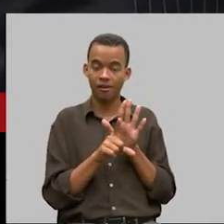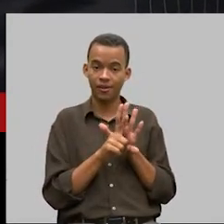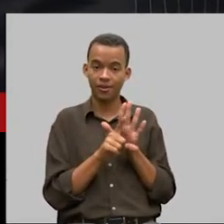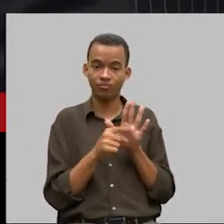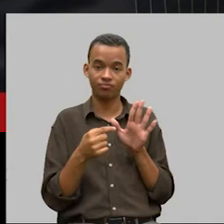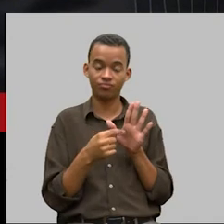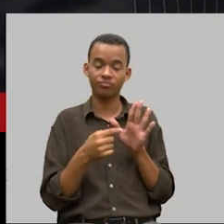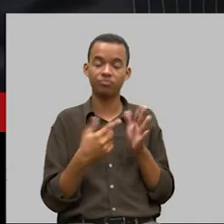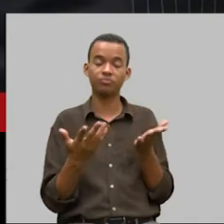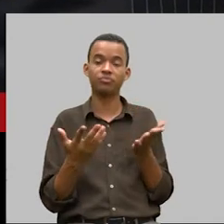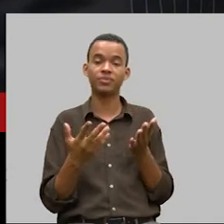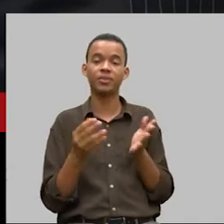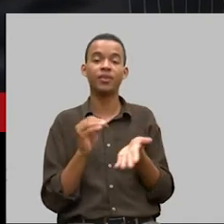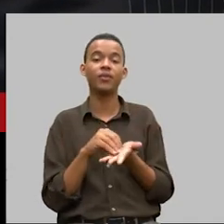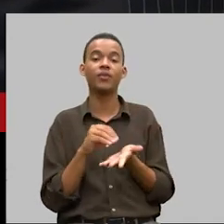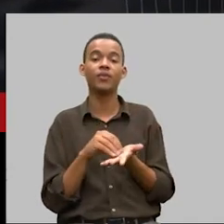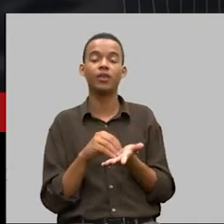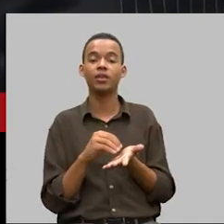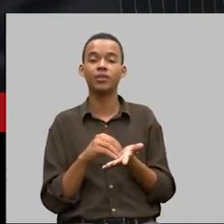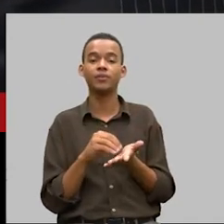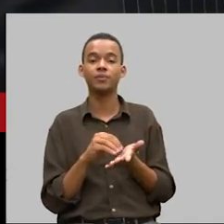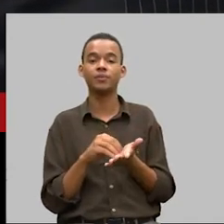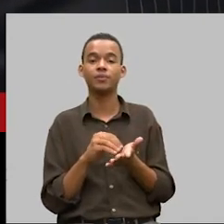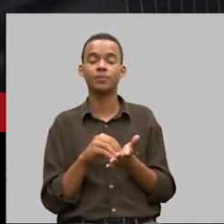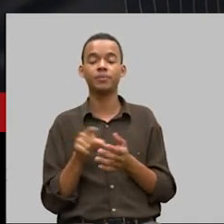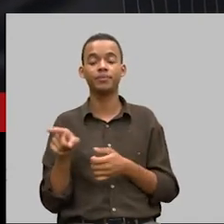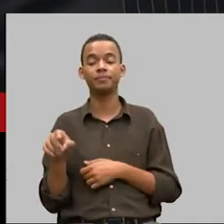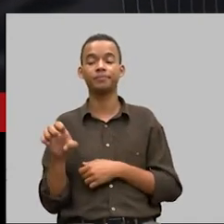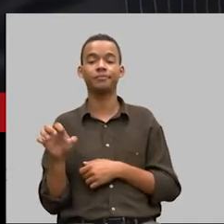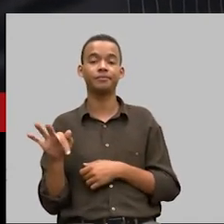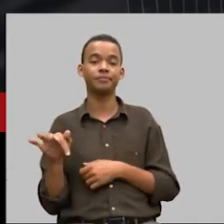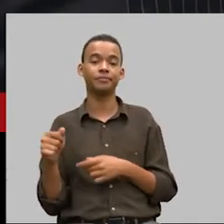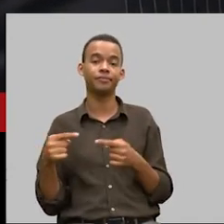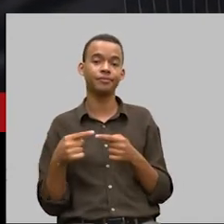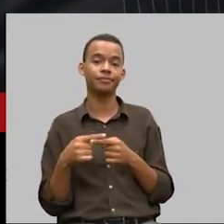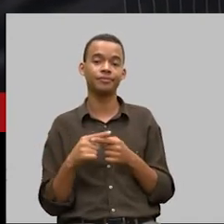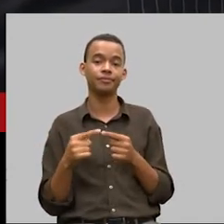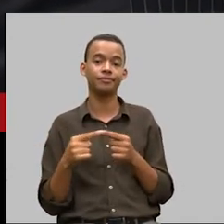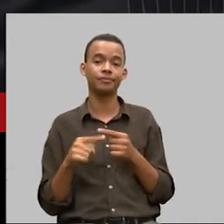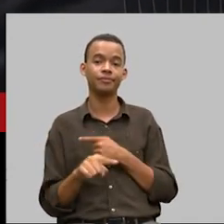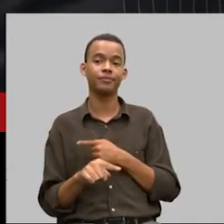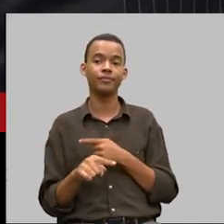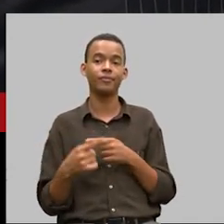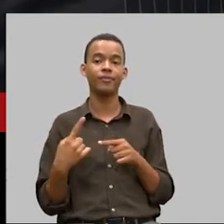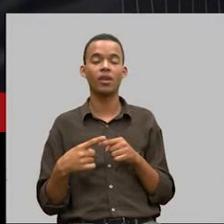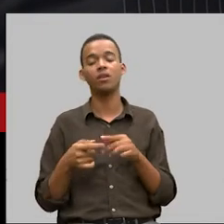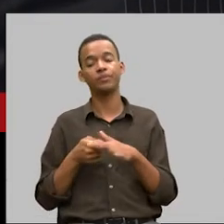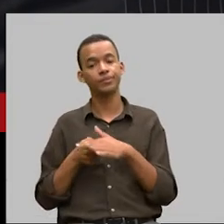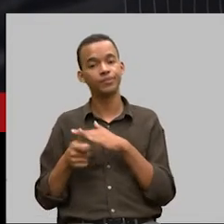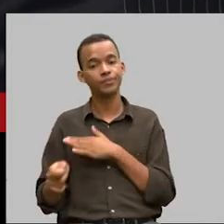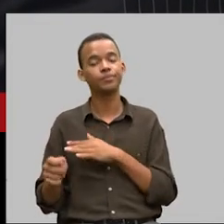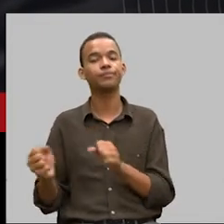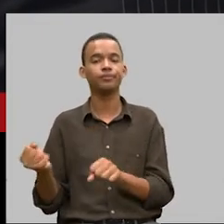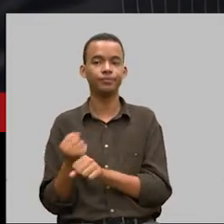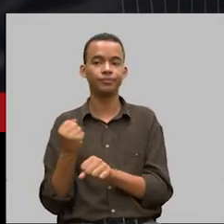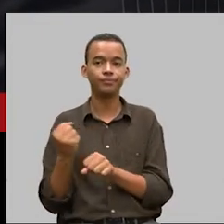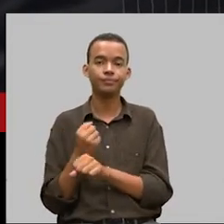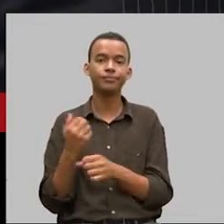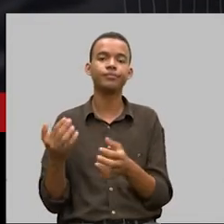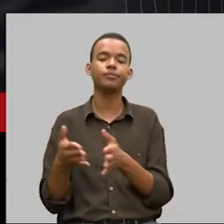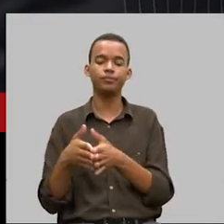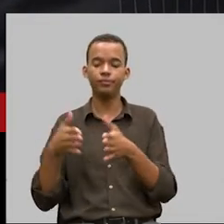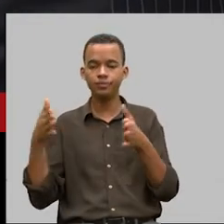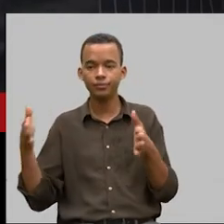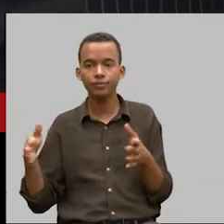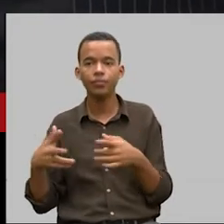não prevê para pras efas recurso para construção para ampliação